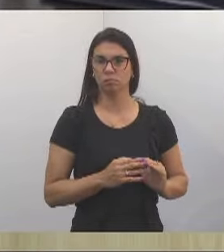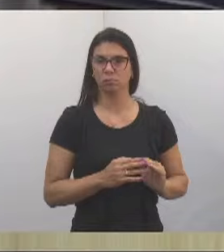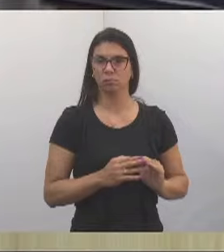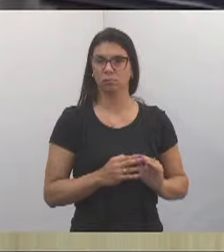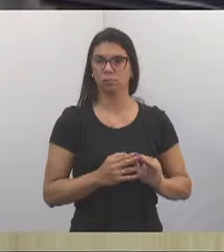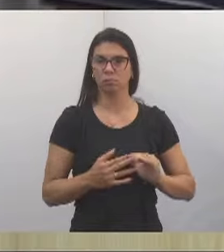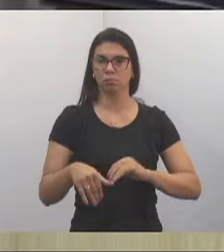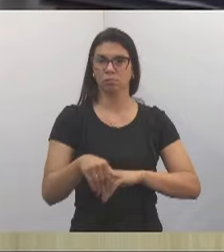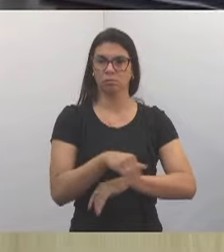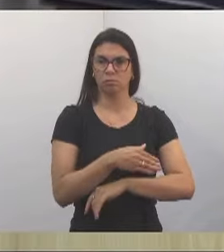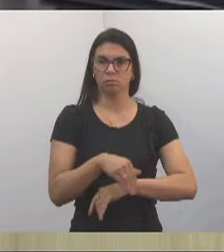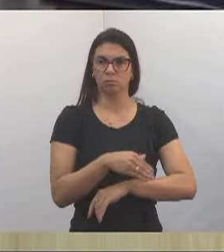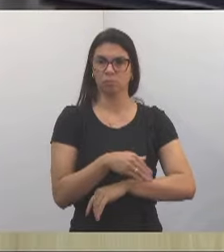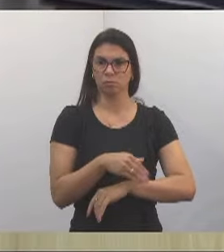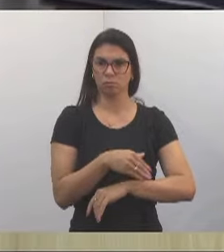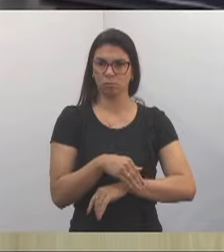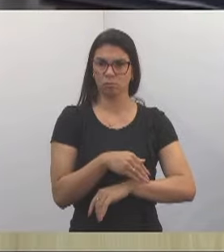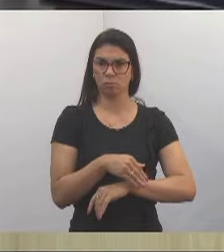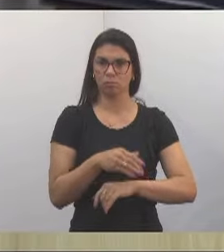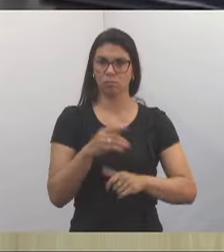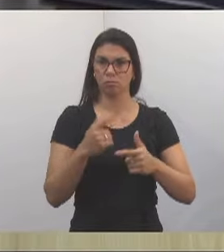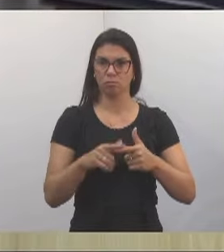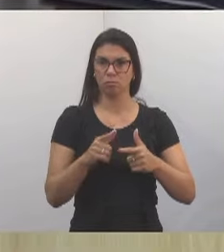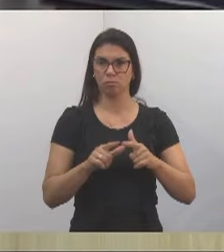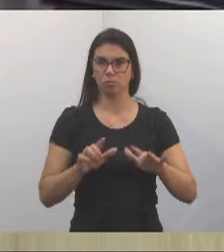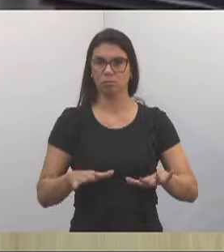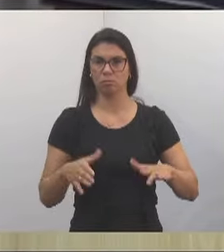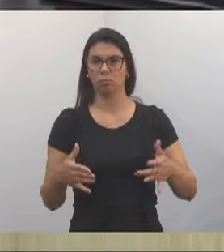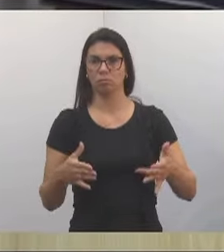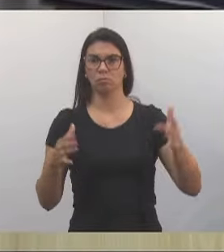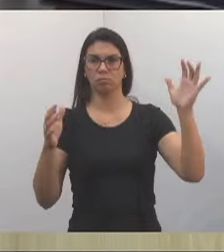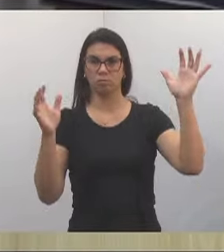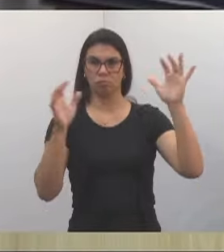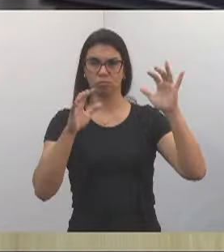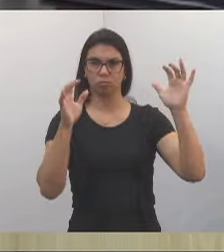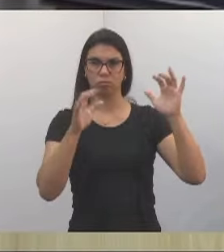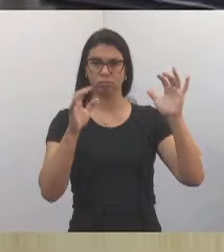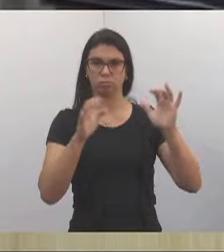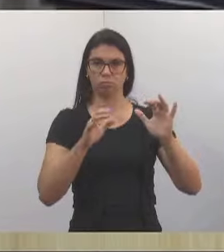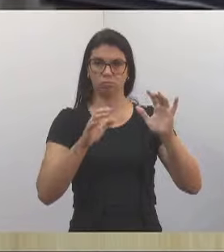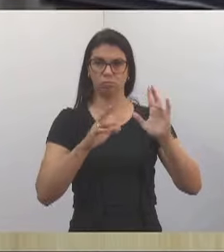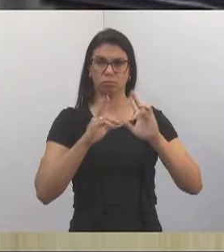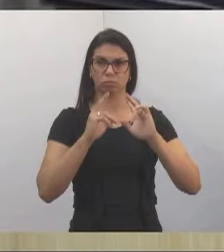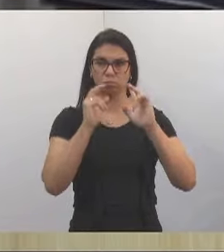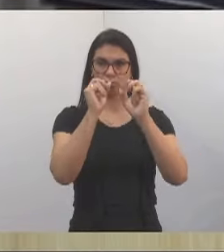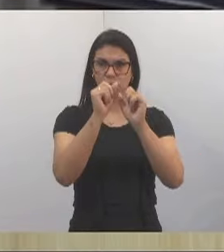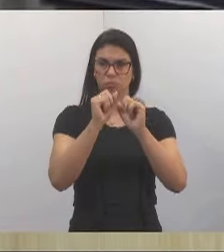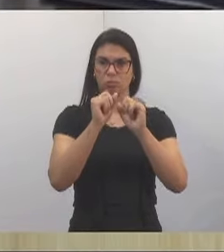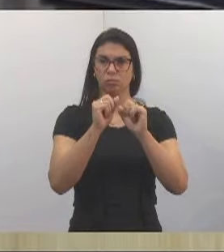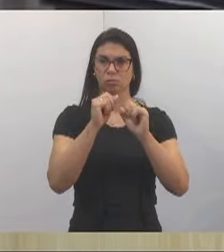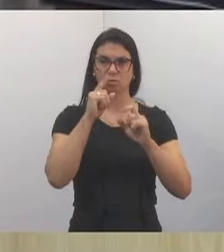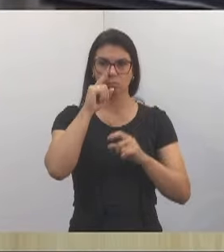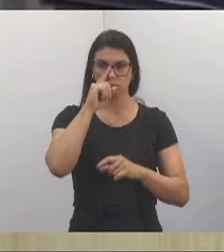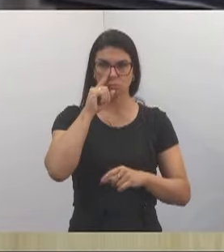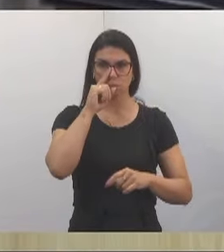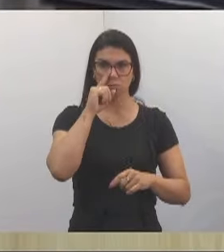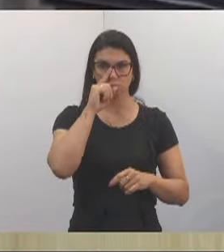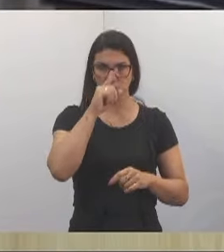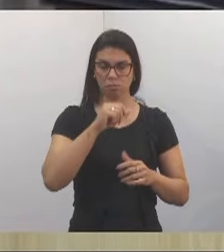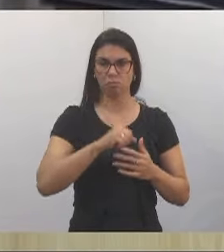rua. Situação grande de chuvas e ventos fortes representa riscos, inclusive para